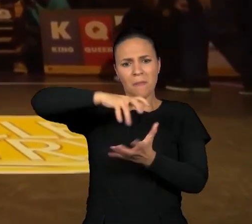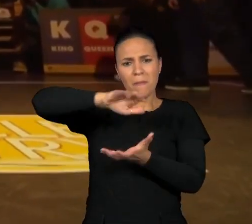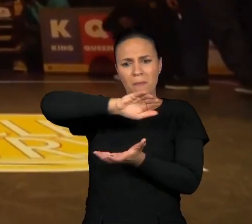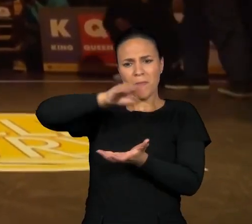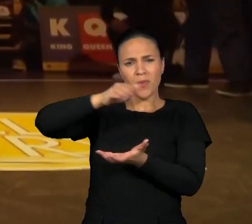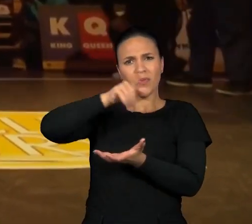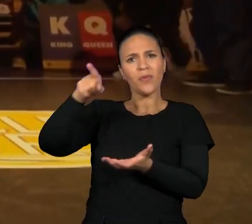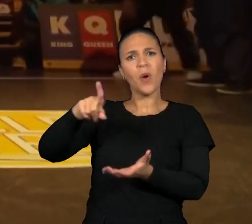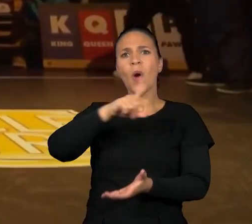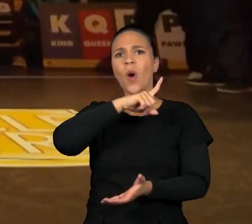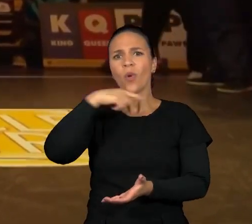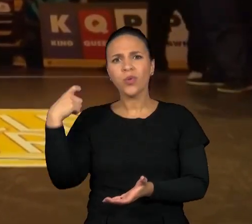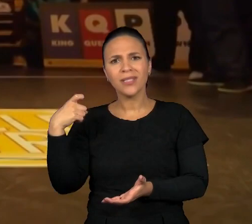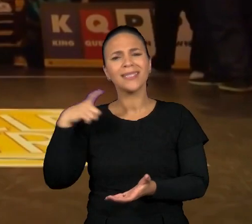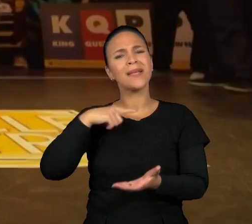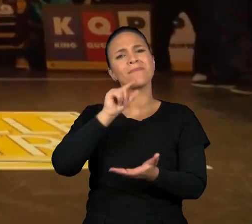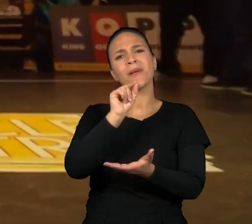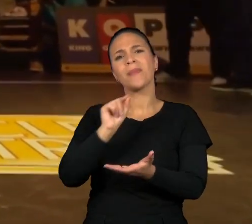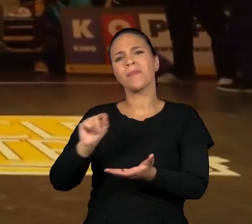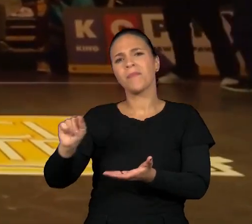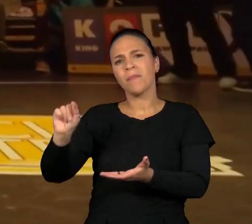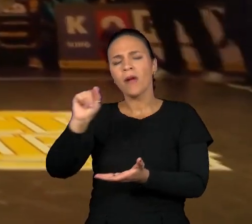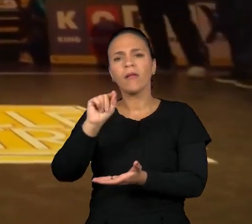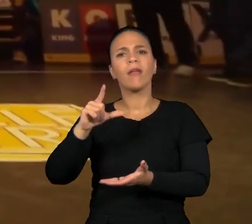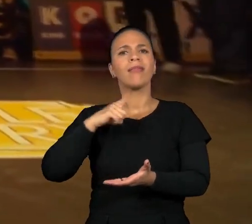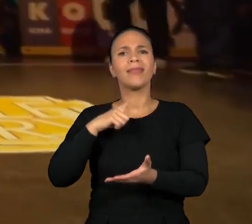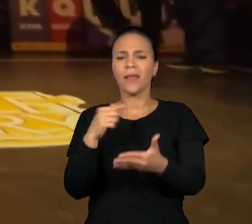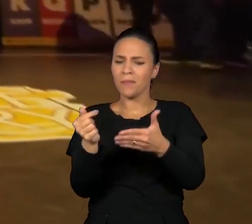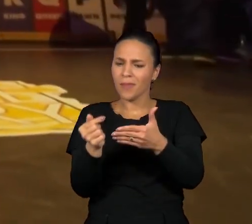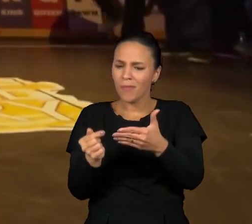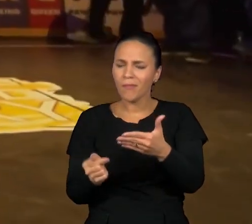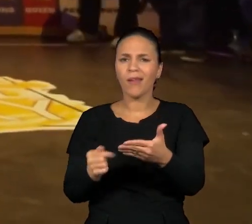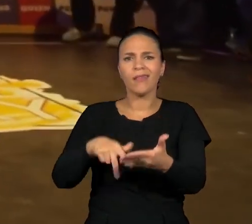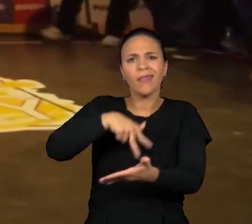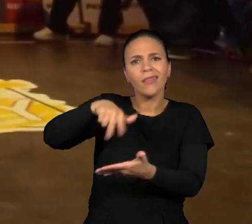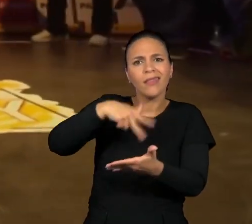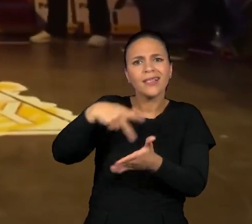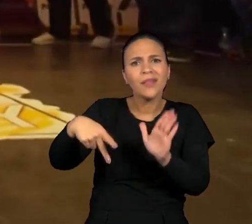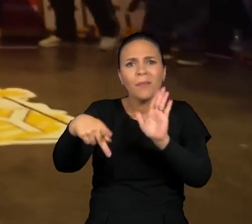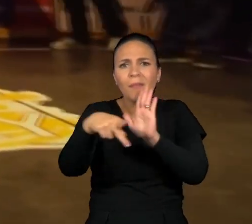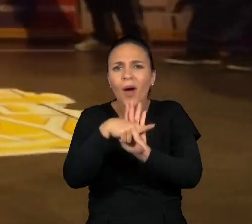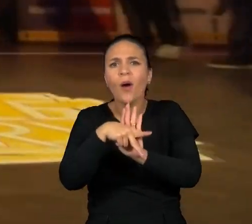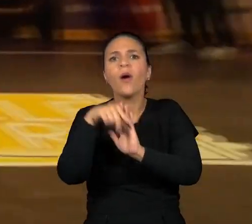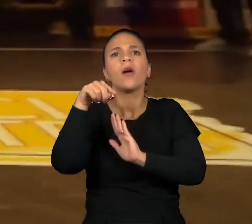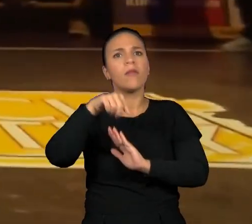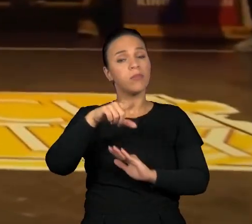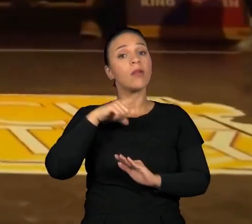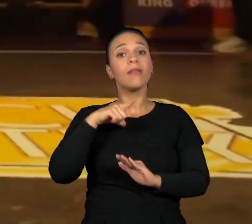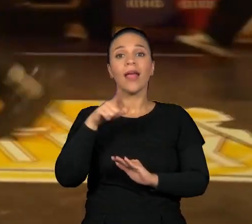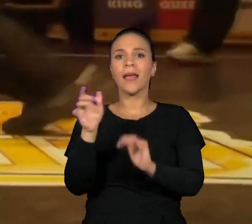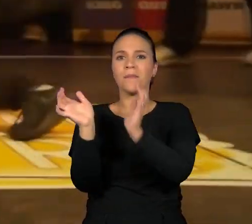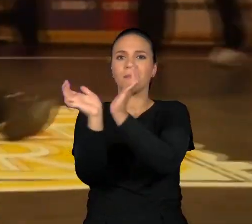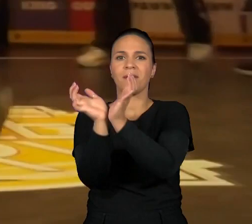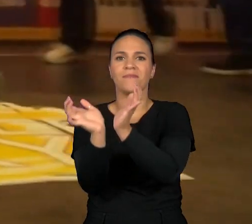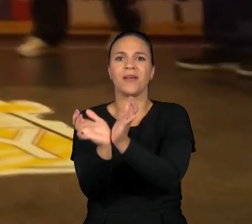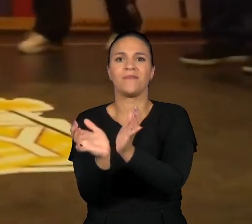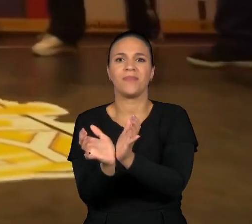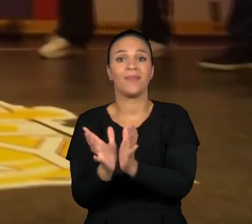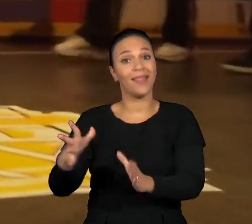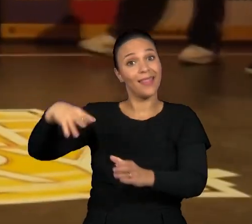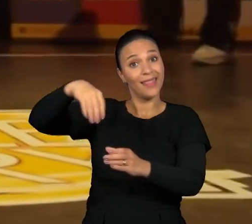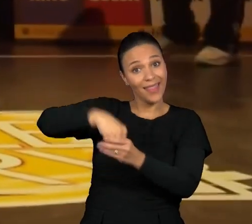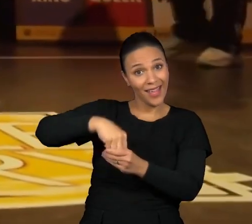São as características de elementos como top rock, footwork, freeze, power move. São certas classificações dentro do